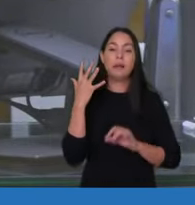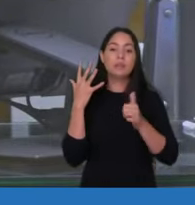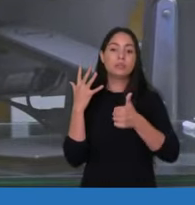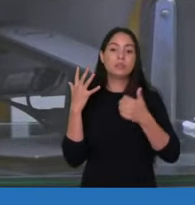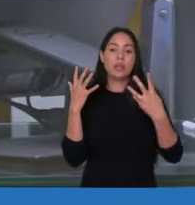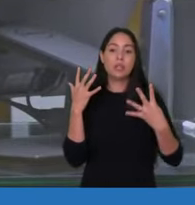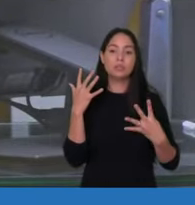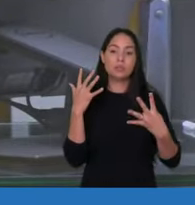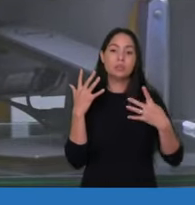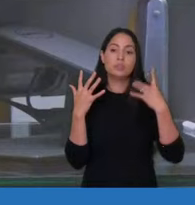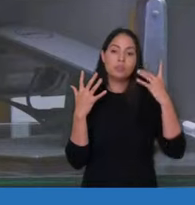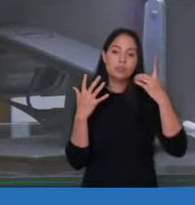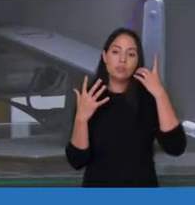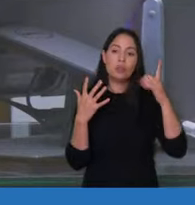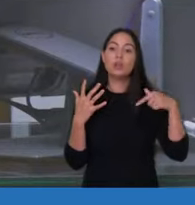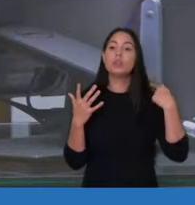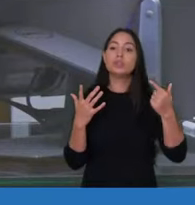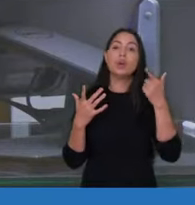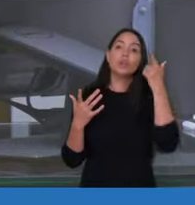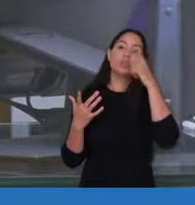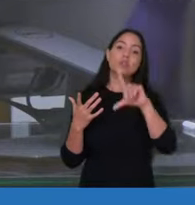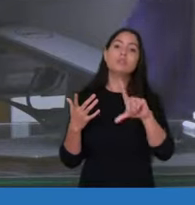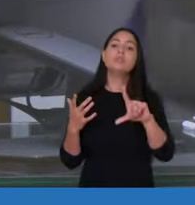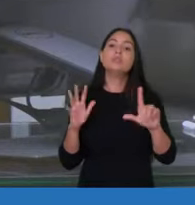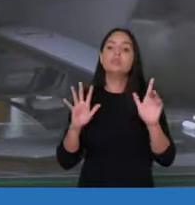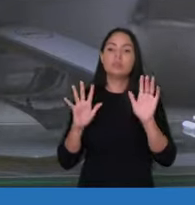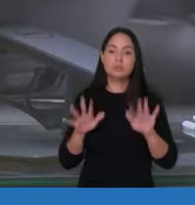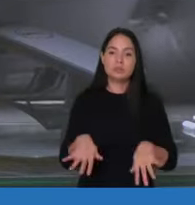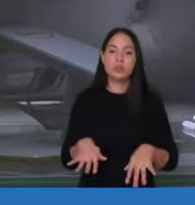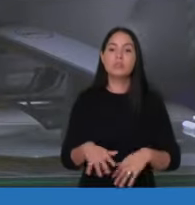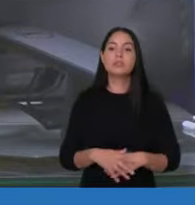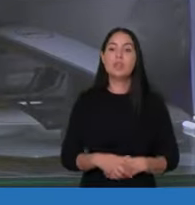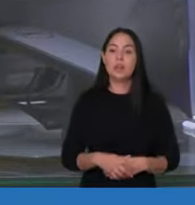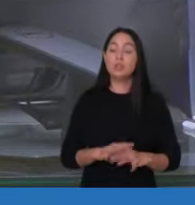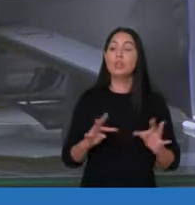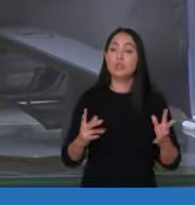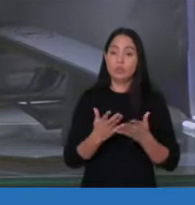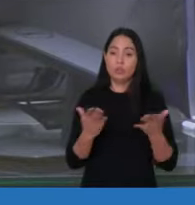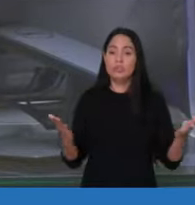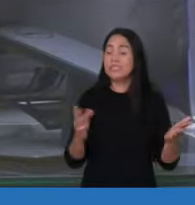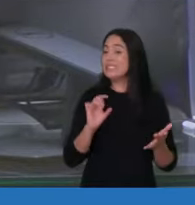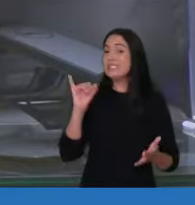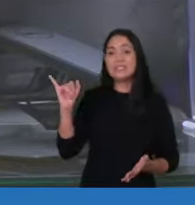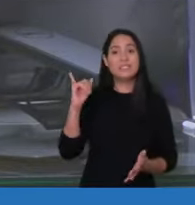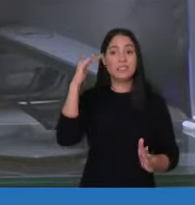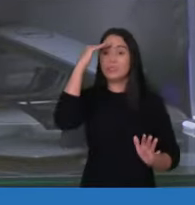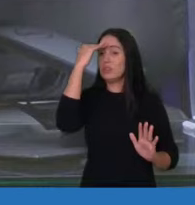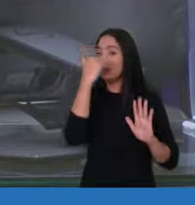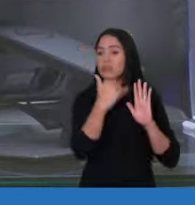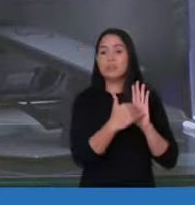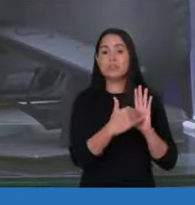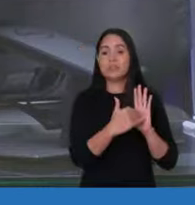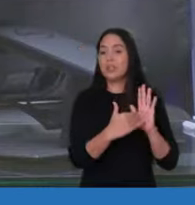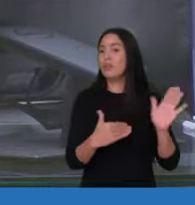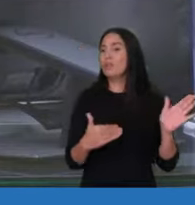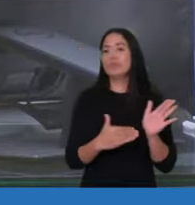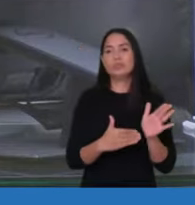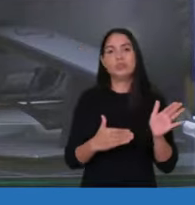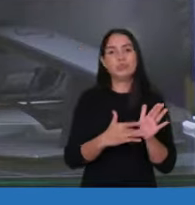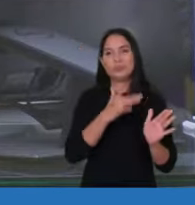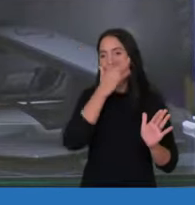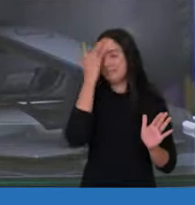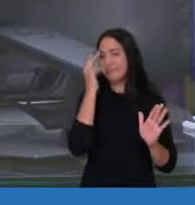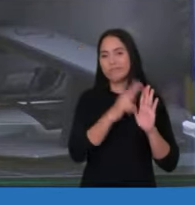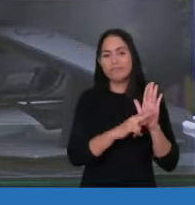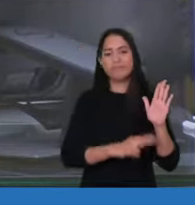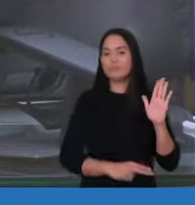nós ainda assim conseguiremos encerrar com todos falando. Mas se não fizerem isso, os últimos inscritos